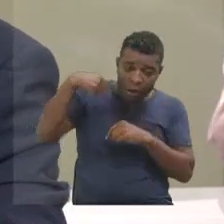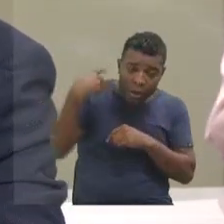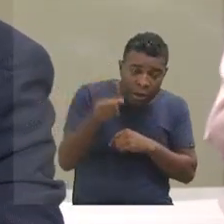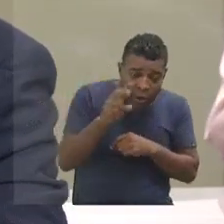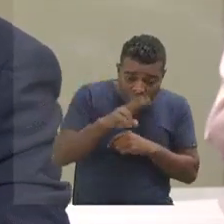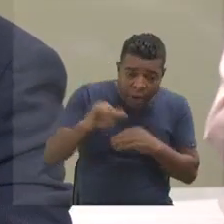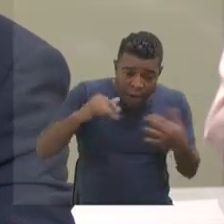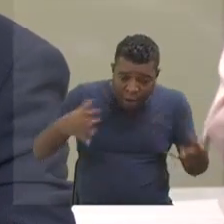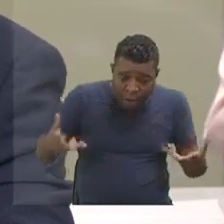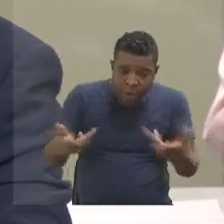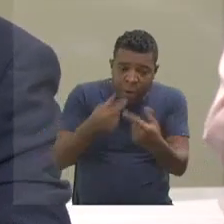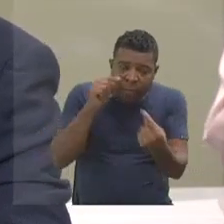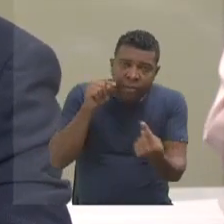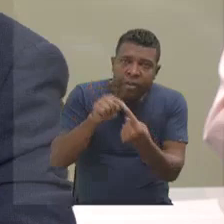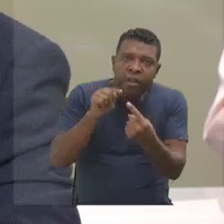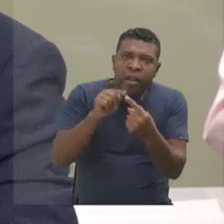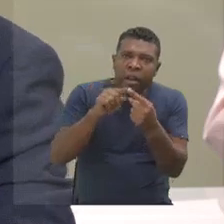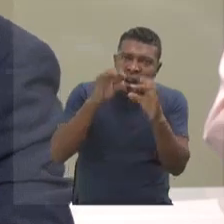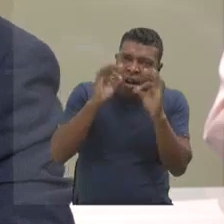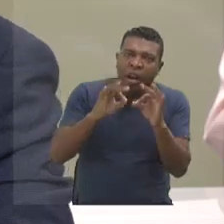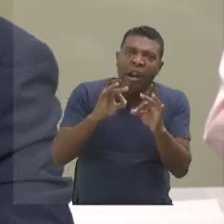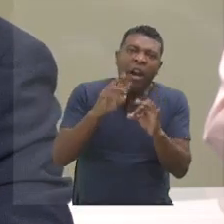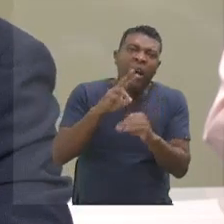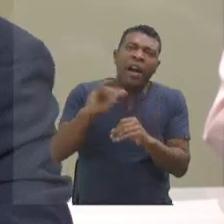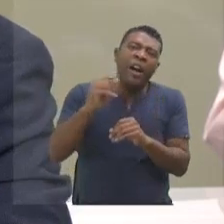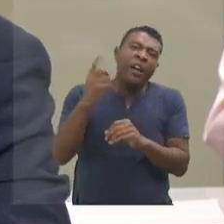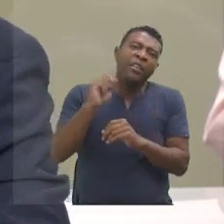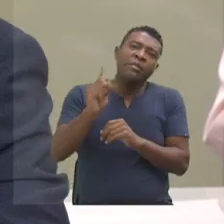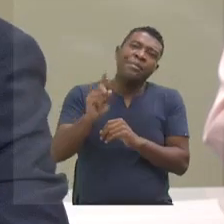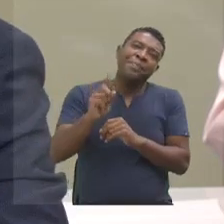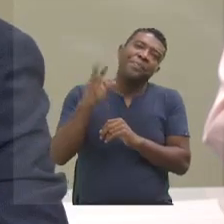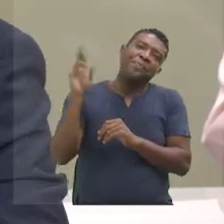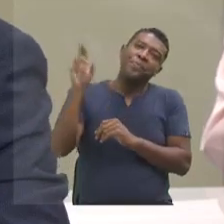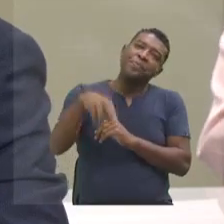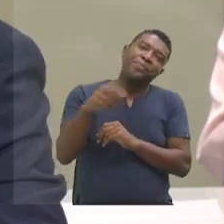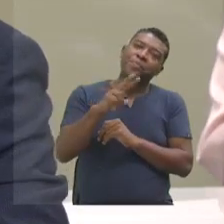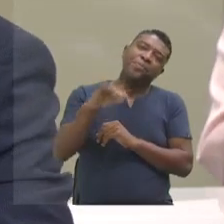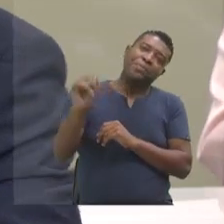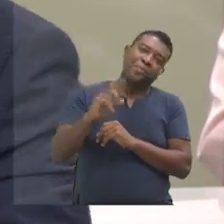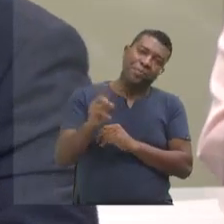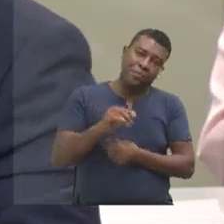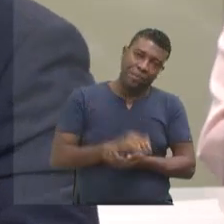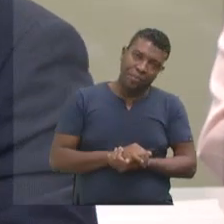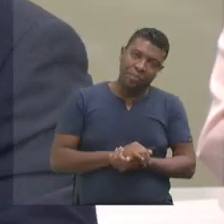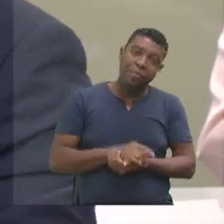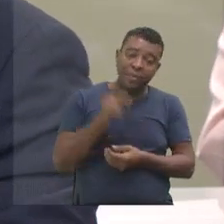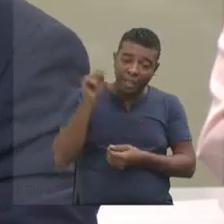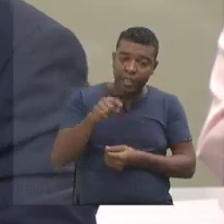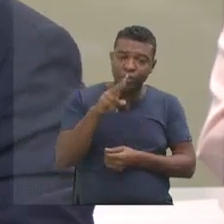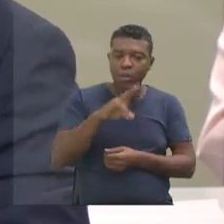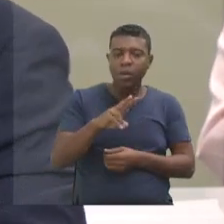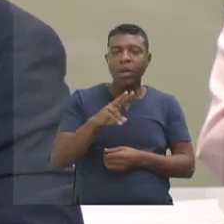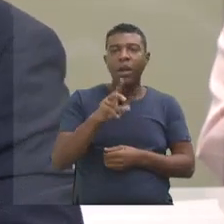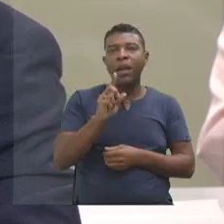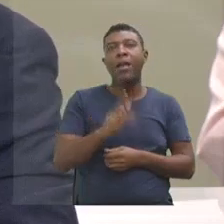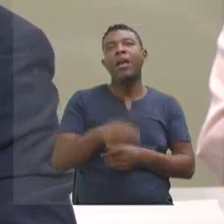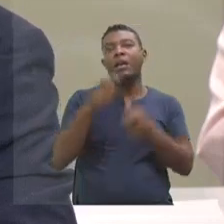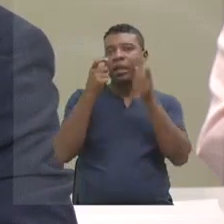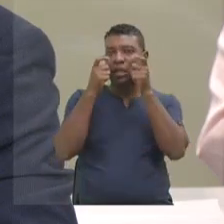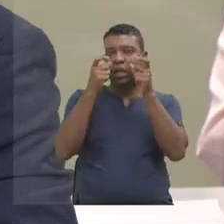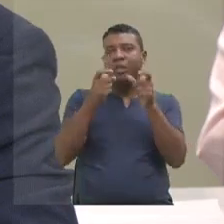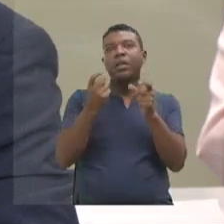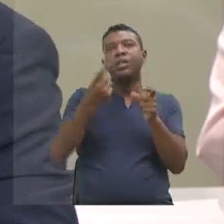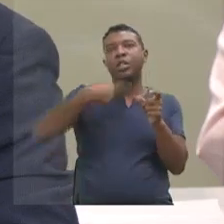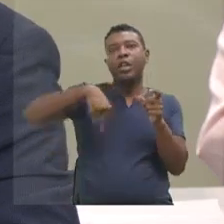efetividade não vai continuar dando nenhum resultado então isso eu acho extremamente interessante quando a gente propõe